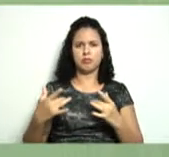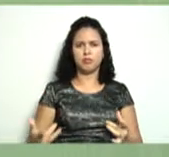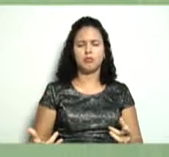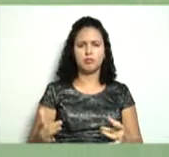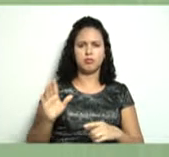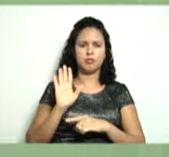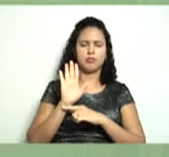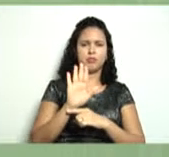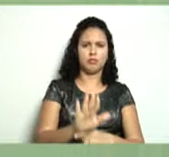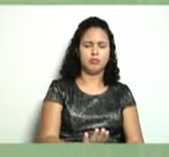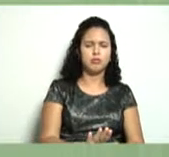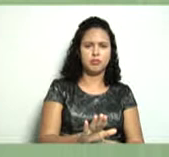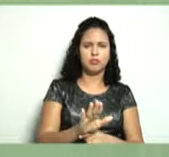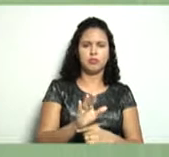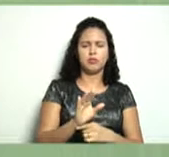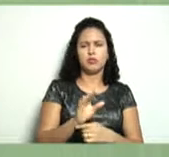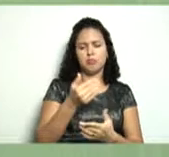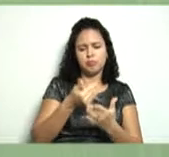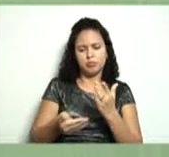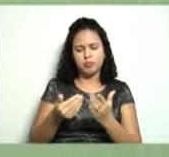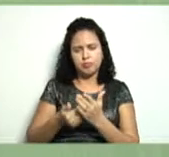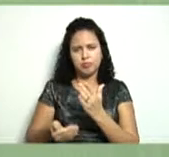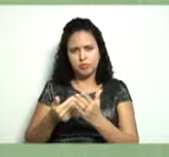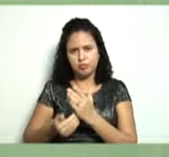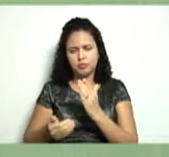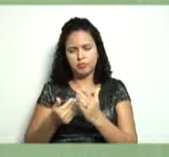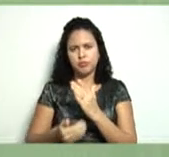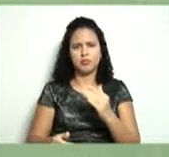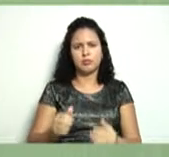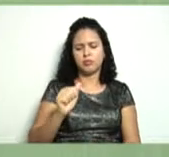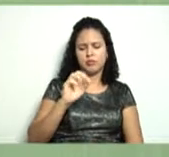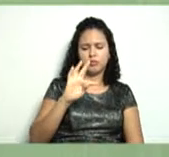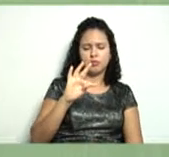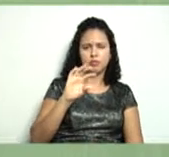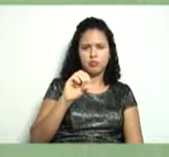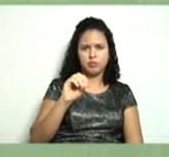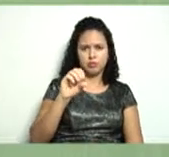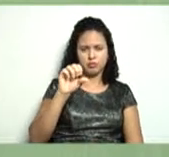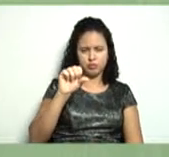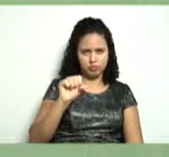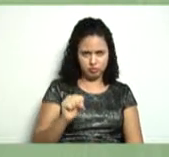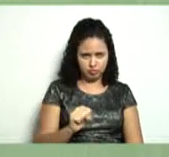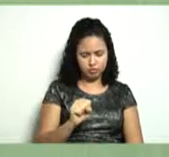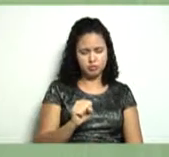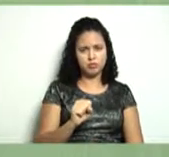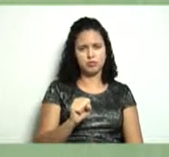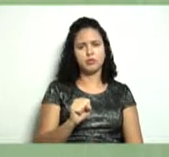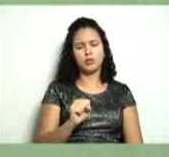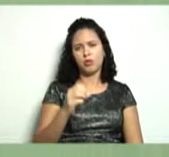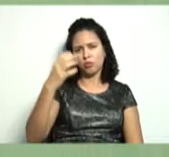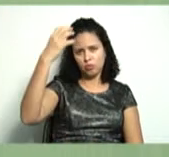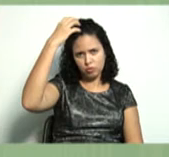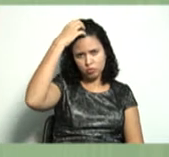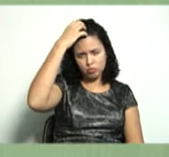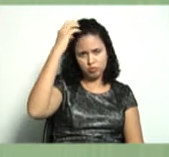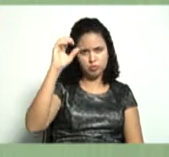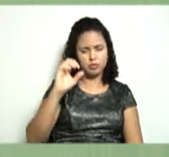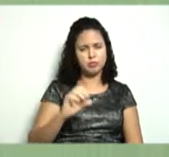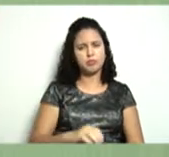pelos prejuízos resultantes de seus atos se procederem com culpa ou